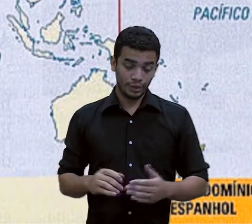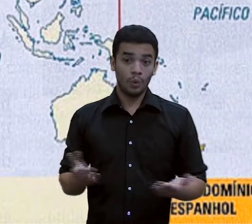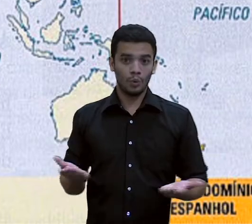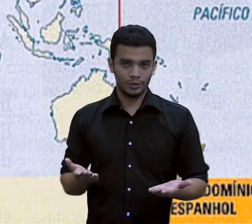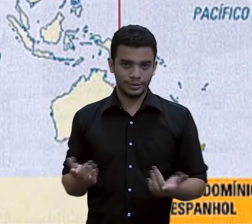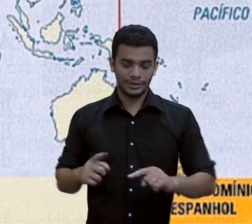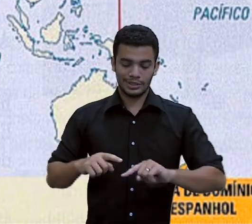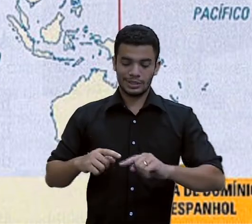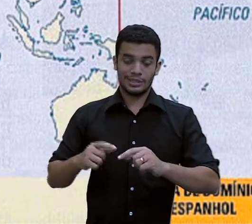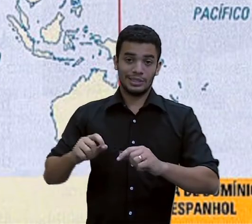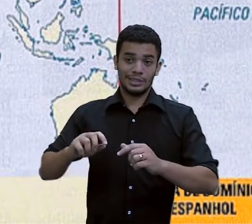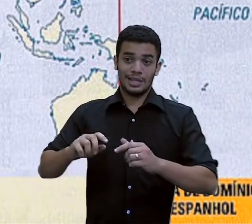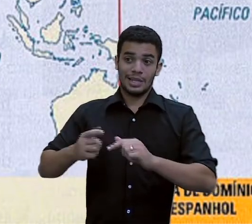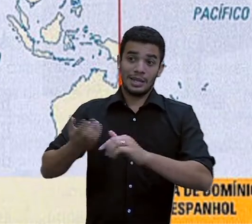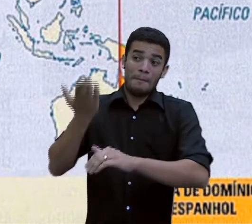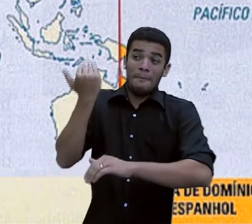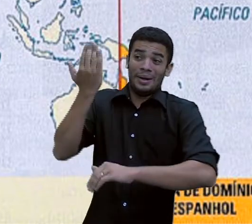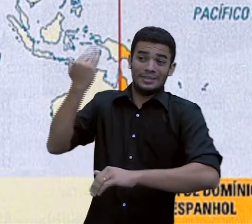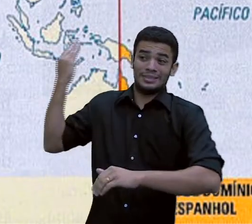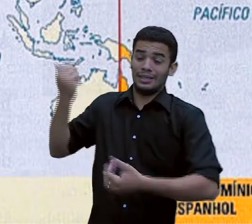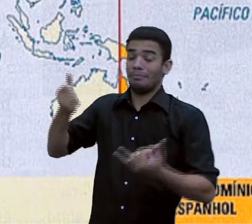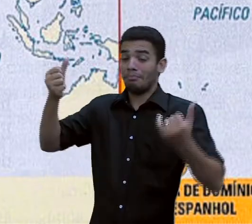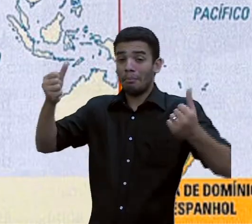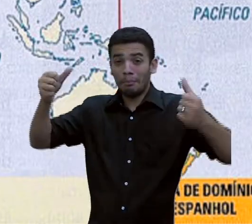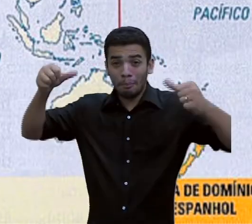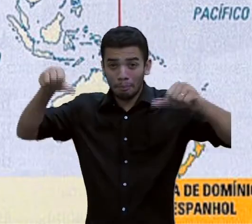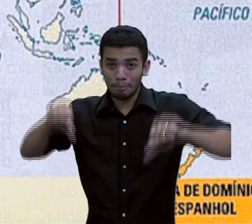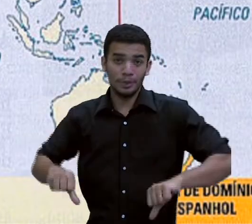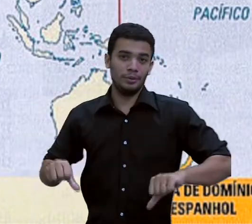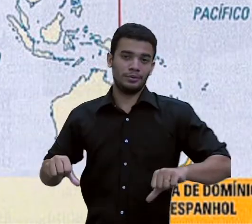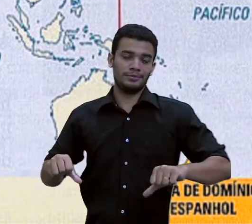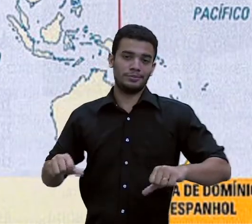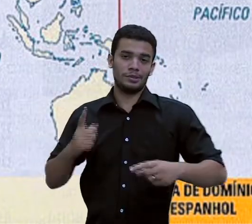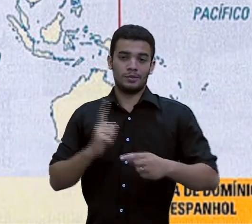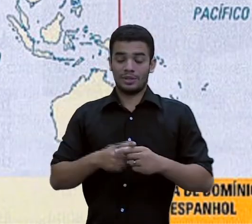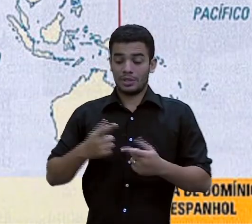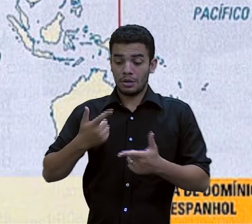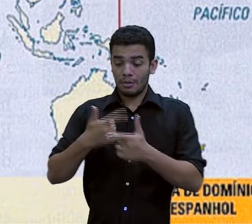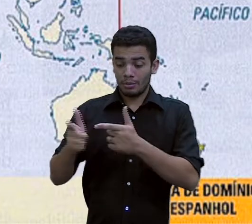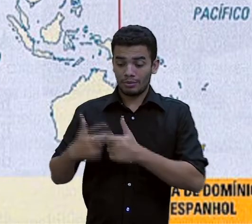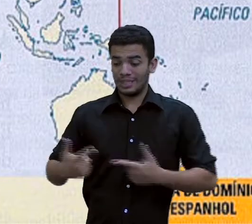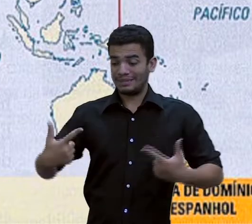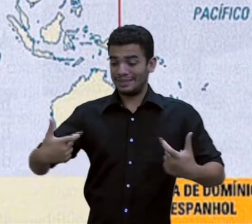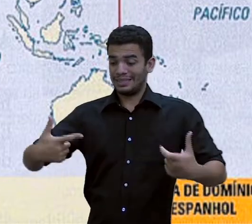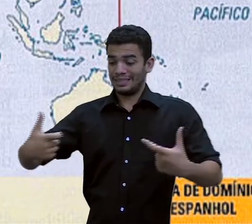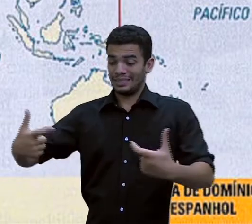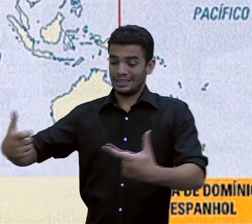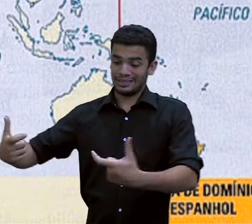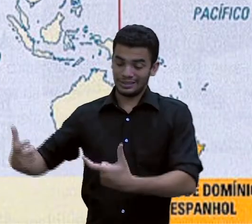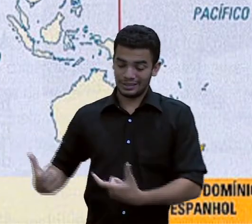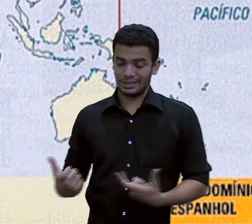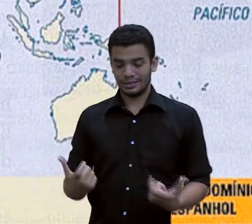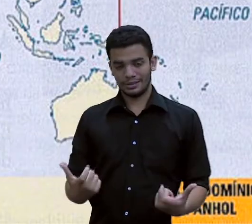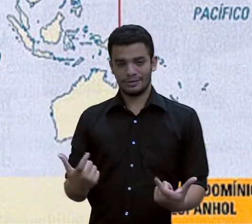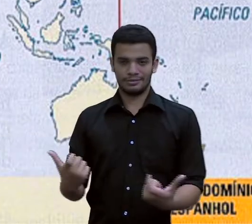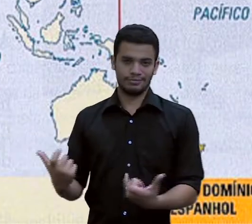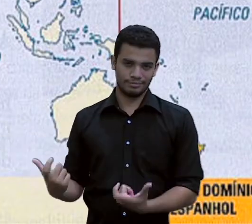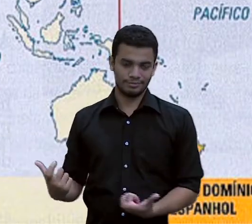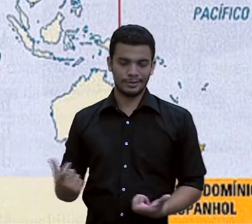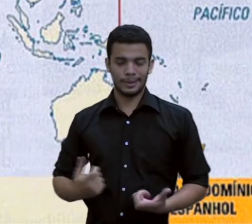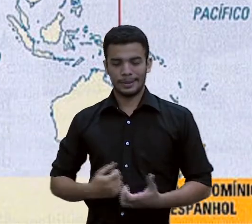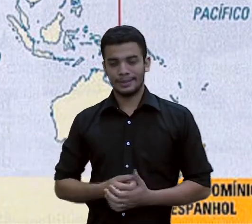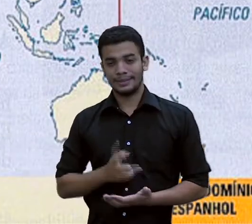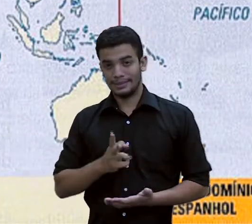e ainda por cima de inimigos, né? De nações inimigas, arquirrivais